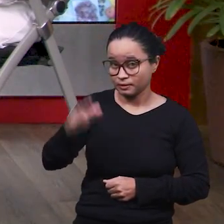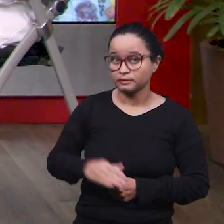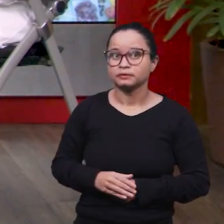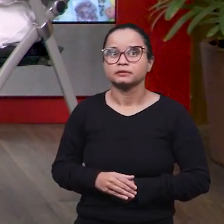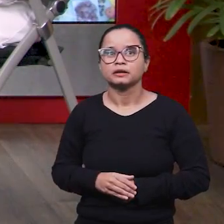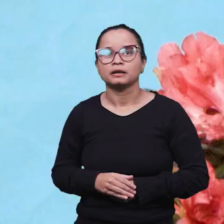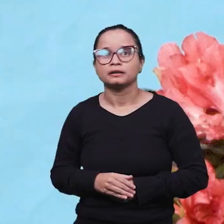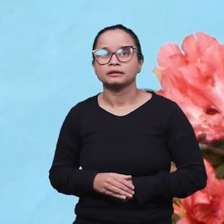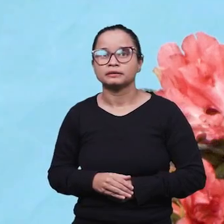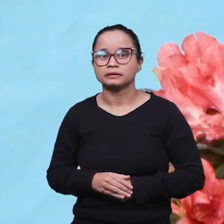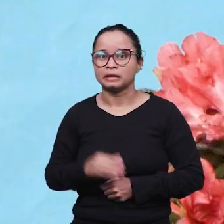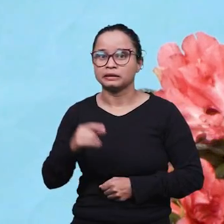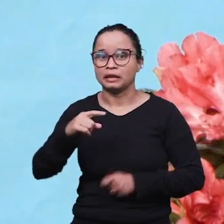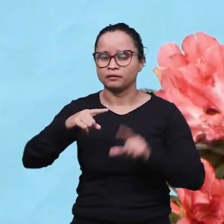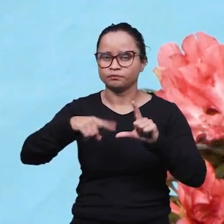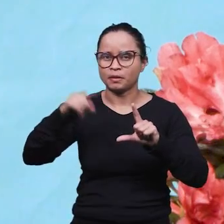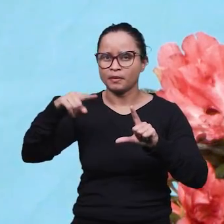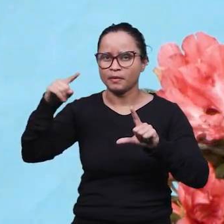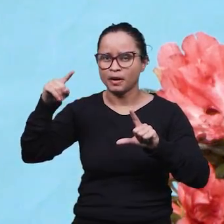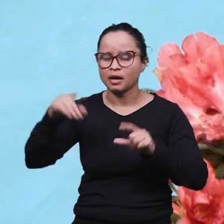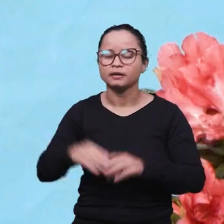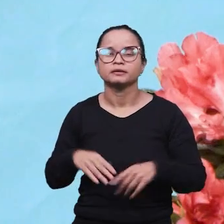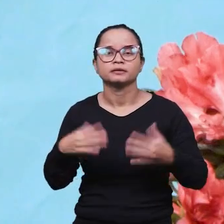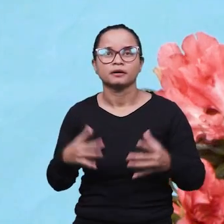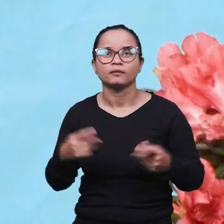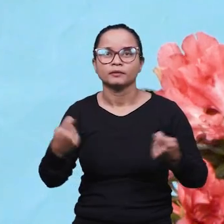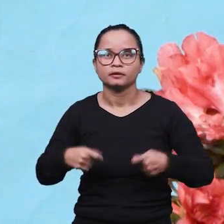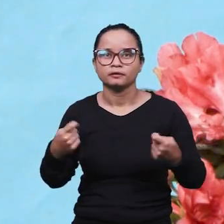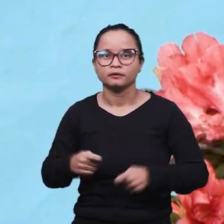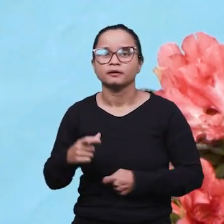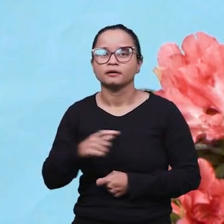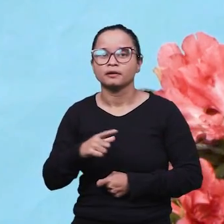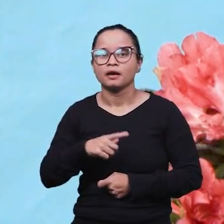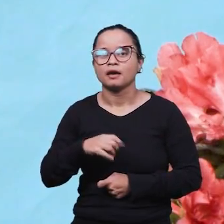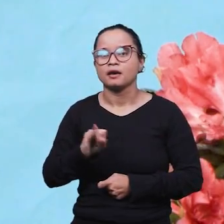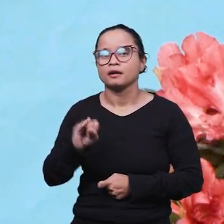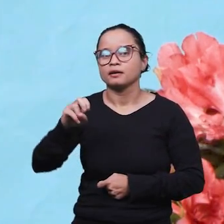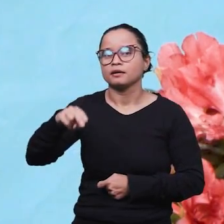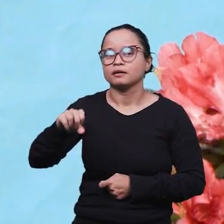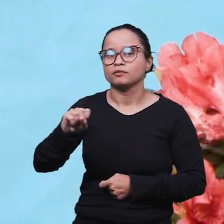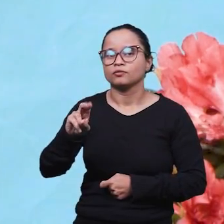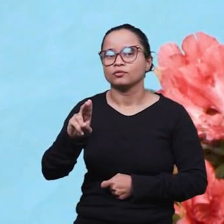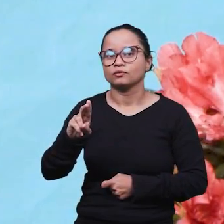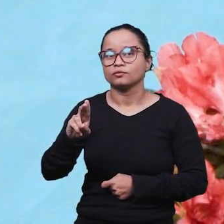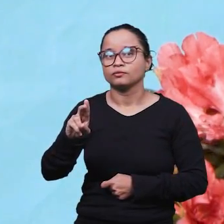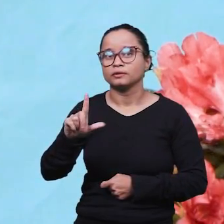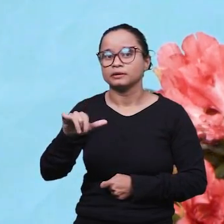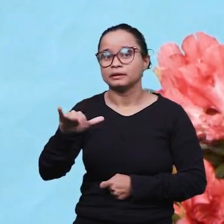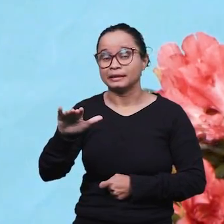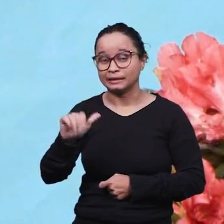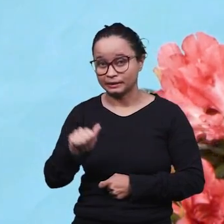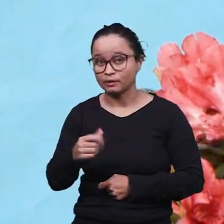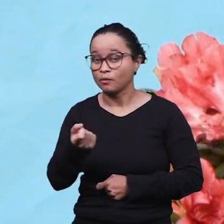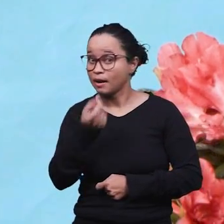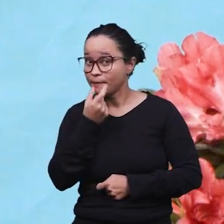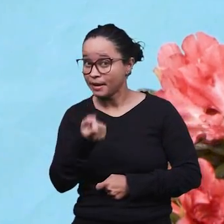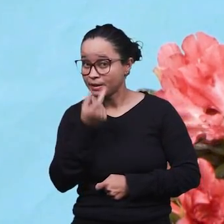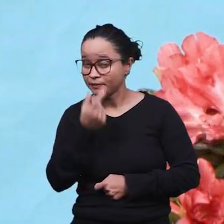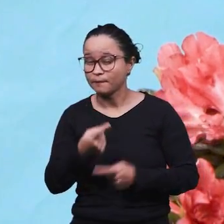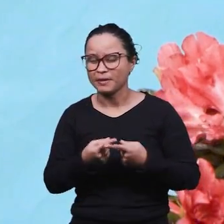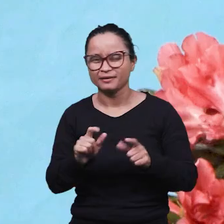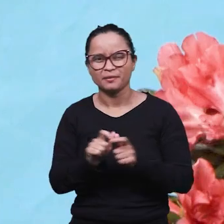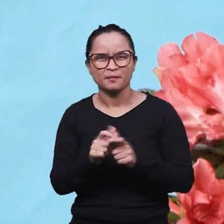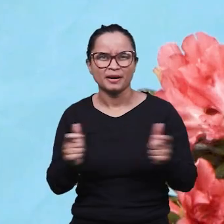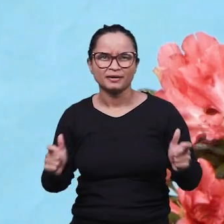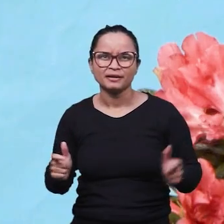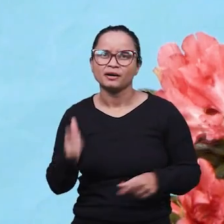glicemias alteradas, aí sim a gente tem que iniciar a insulina como tratamento medicamentoso. Mas assim, na maioria dos casos a